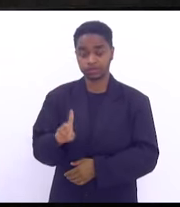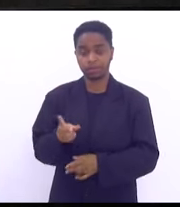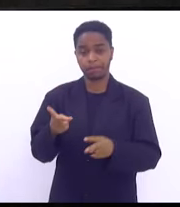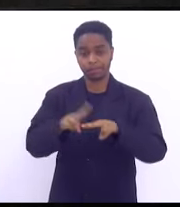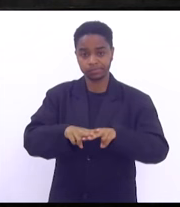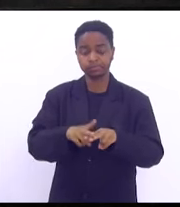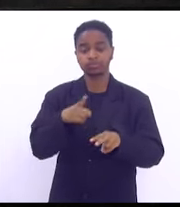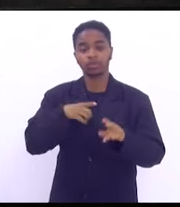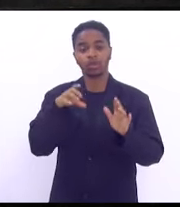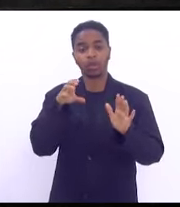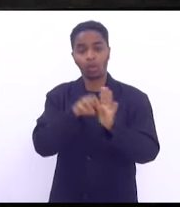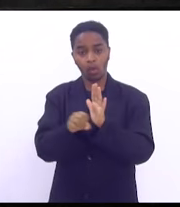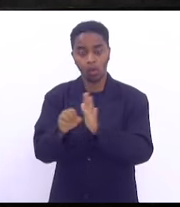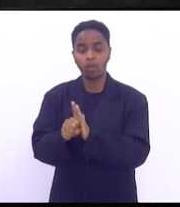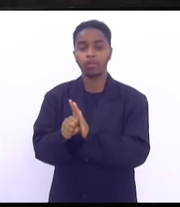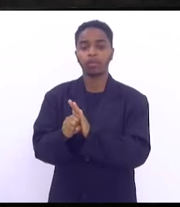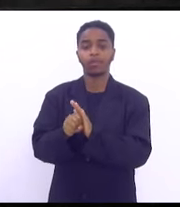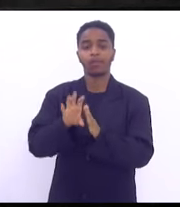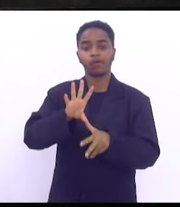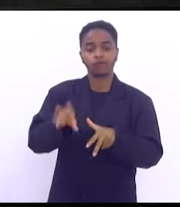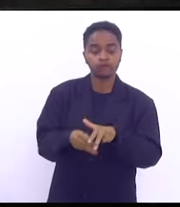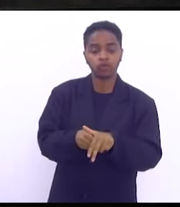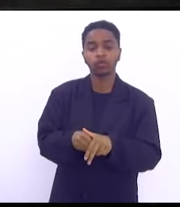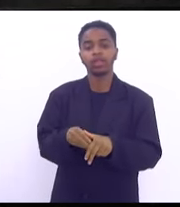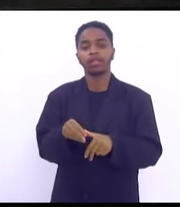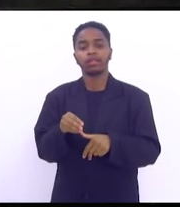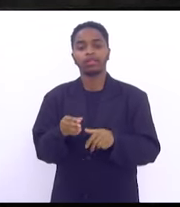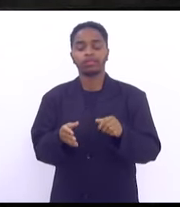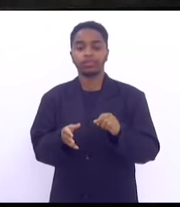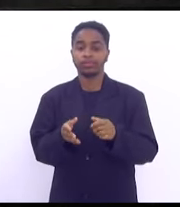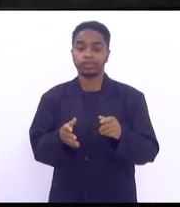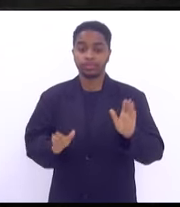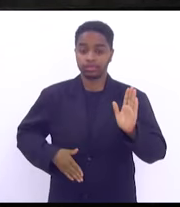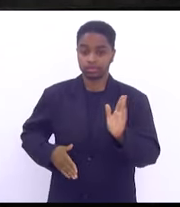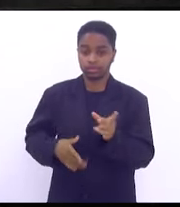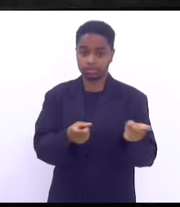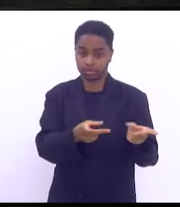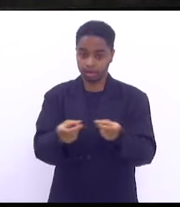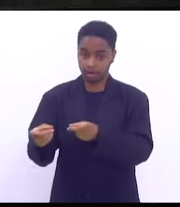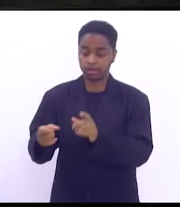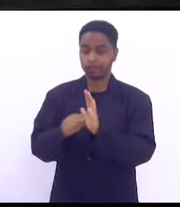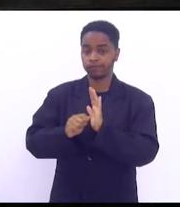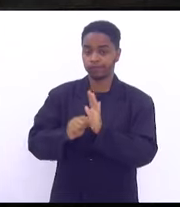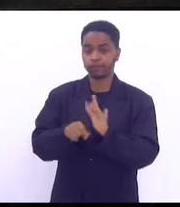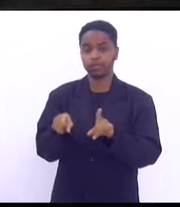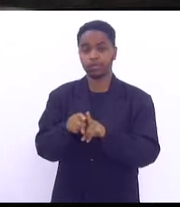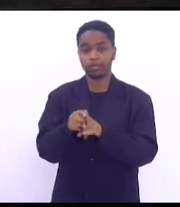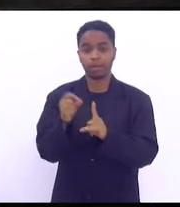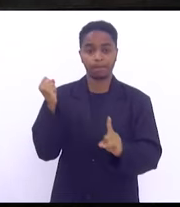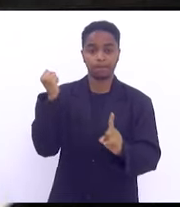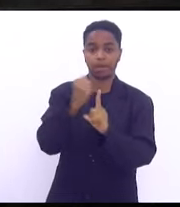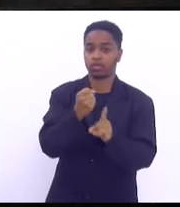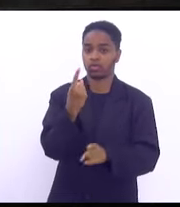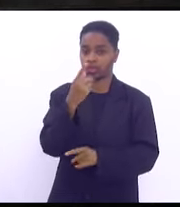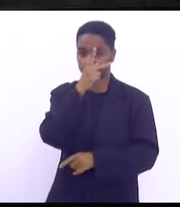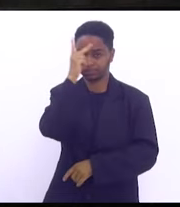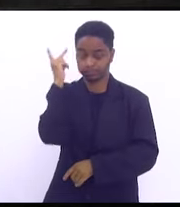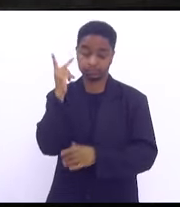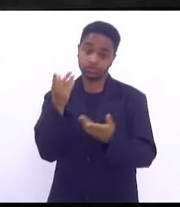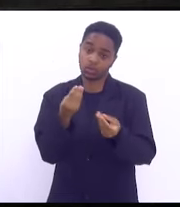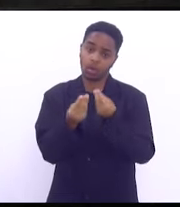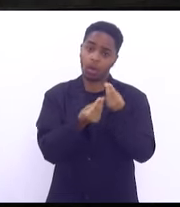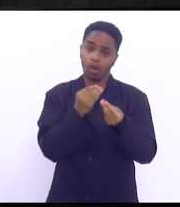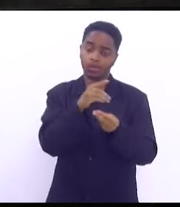e um homicídio. Só pode ser sacanagem que um cara desse está solto e o